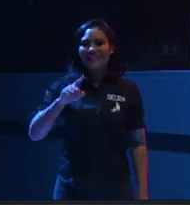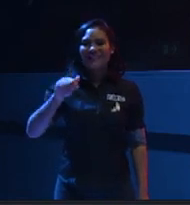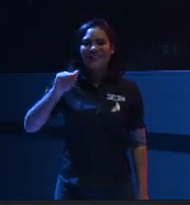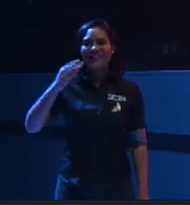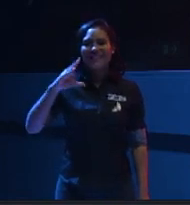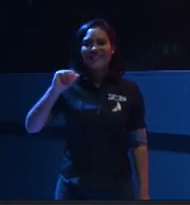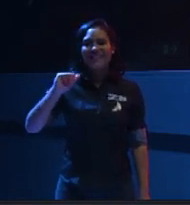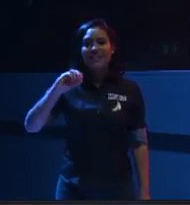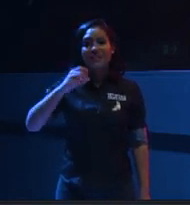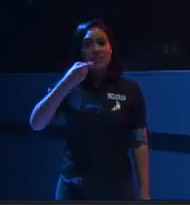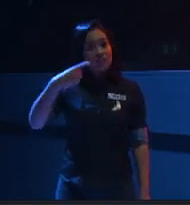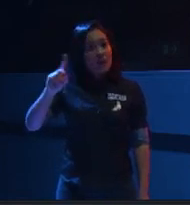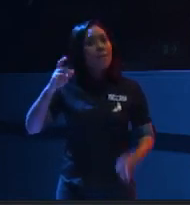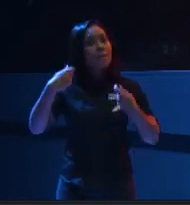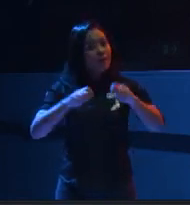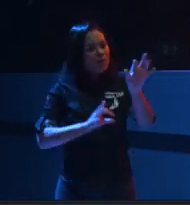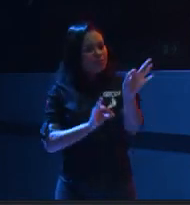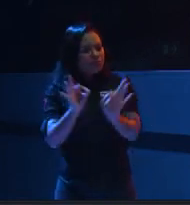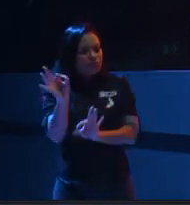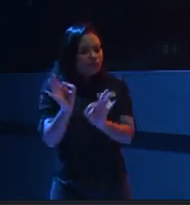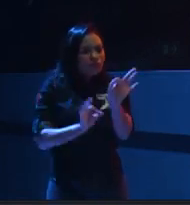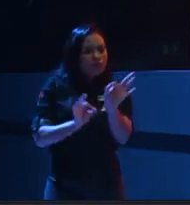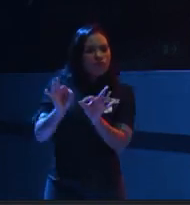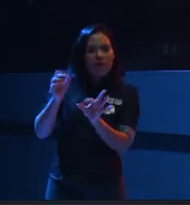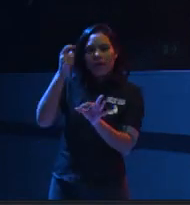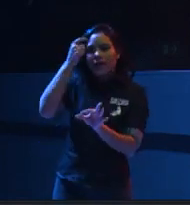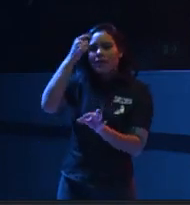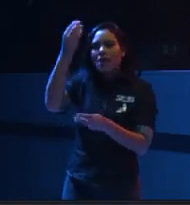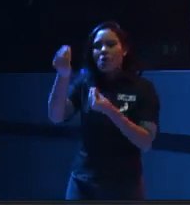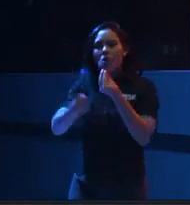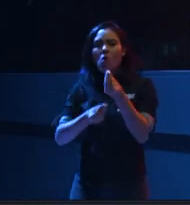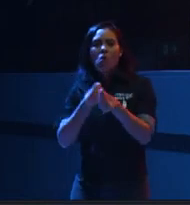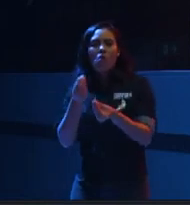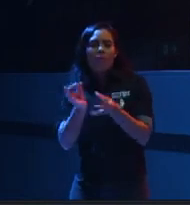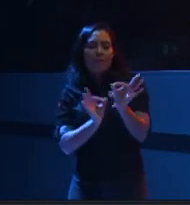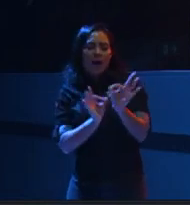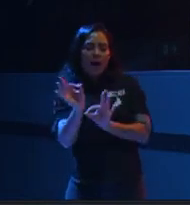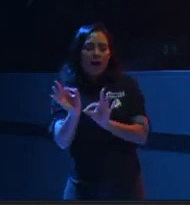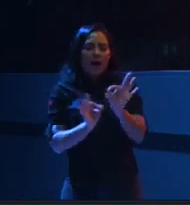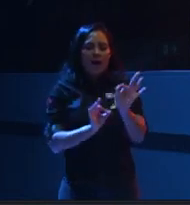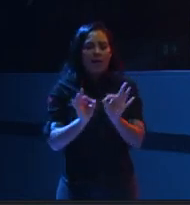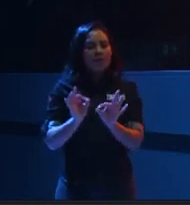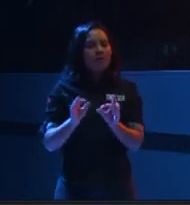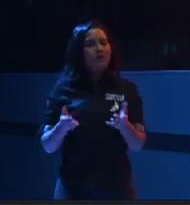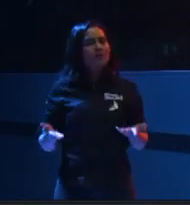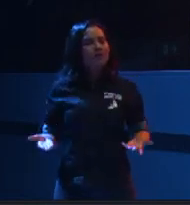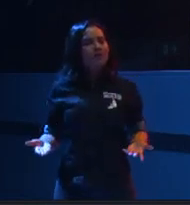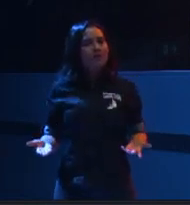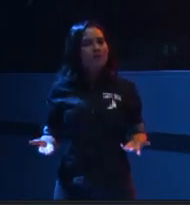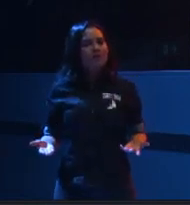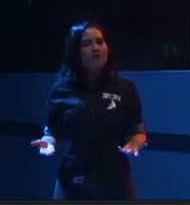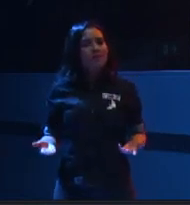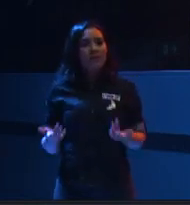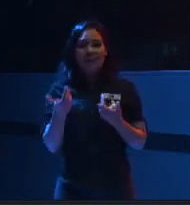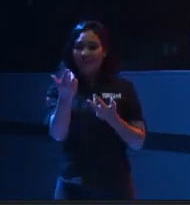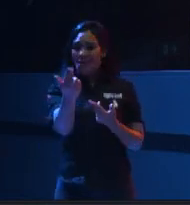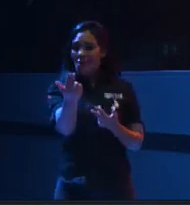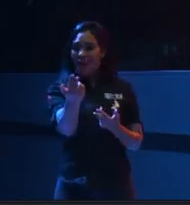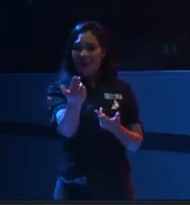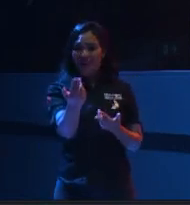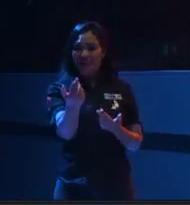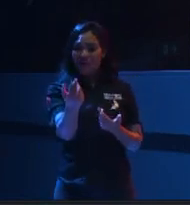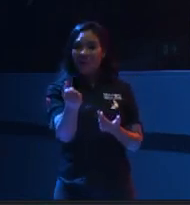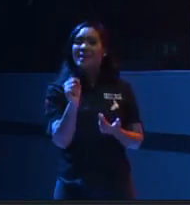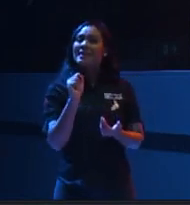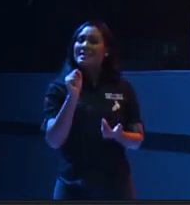pão com peixe omx fim da Felicidade a meu irmão se você não se organizar você não tá preparado para